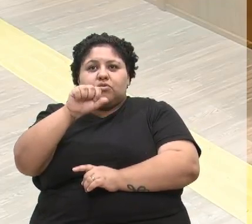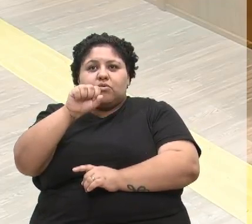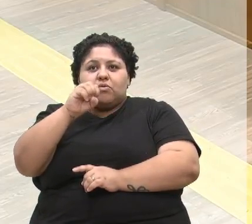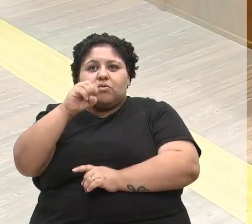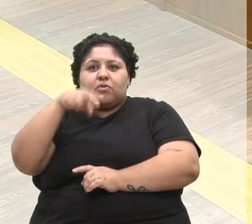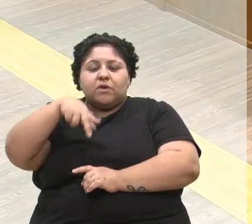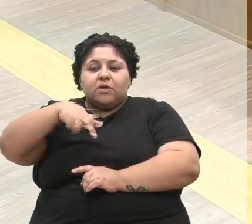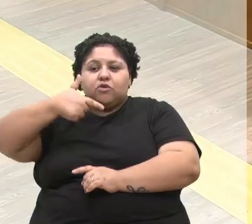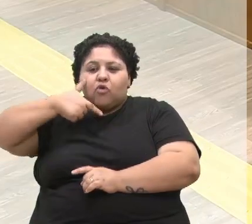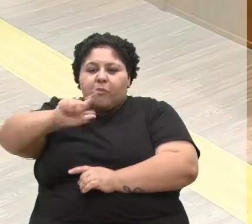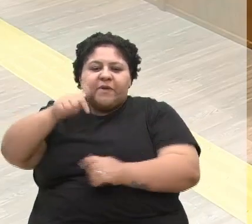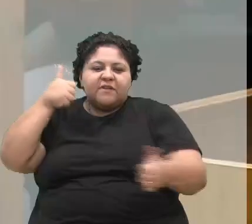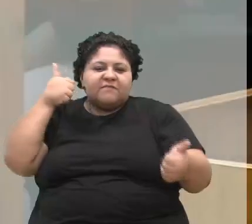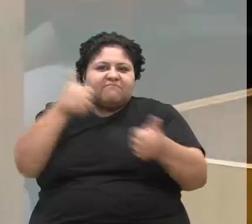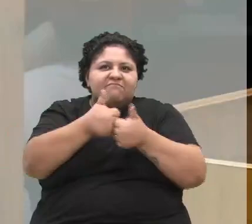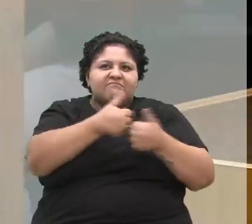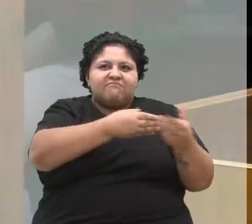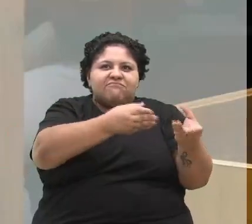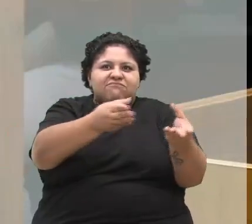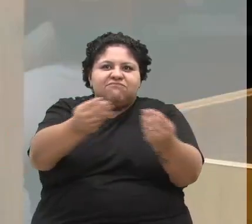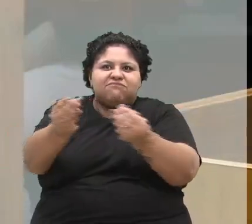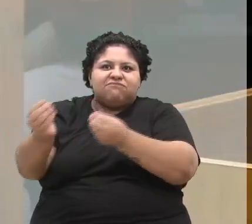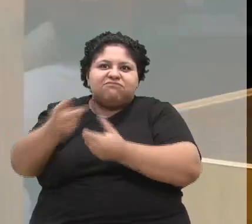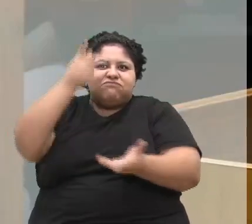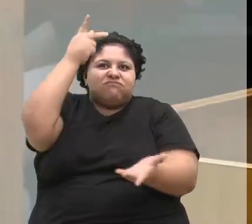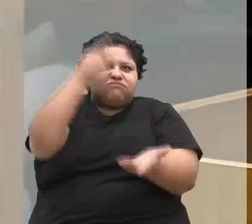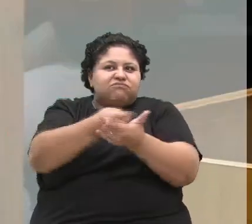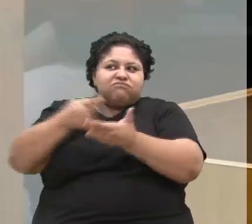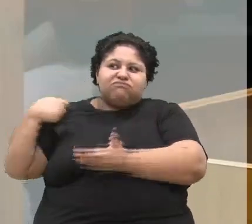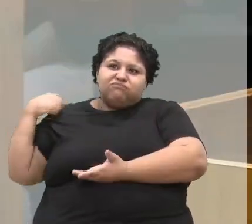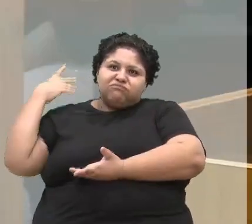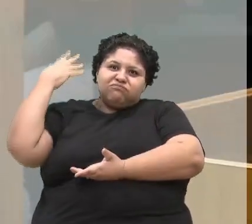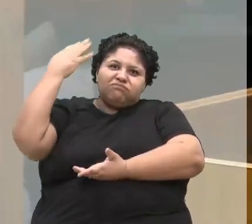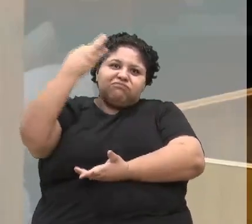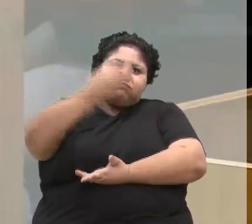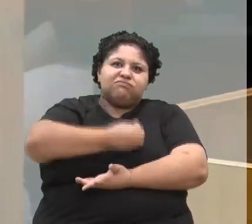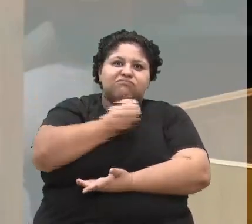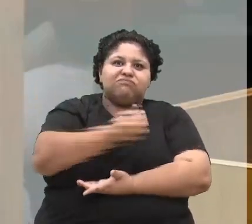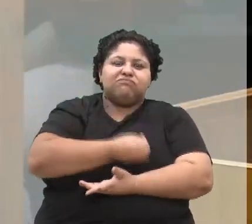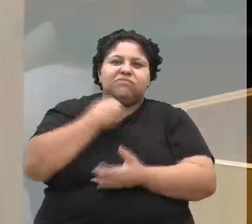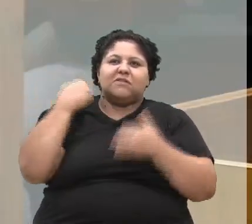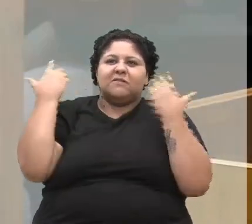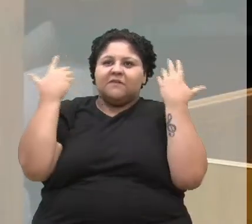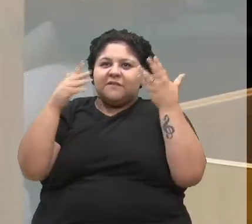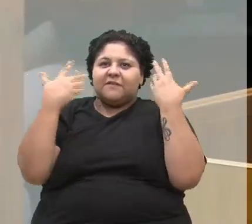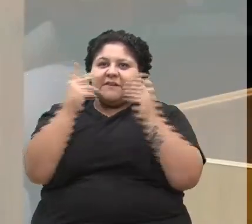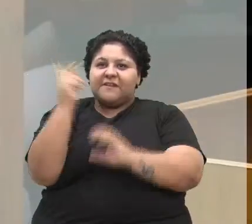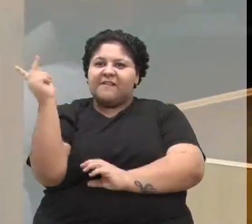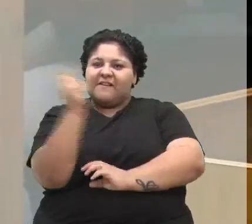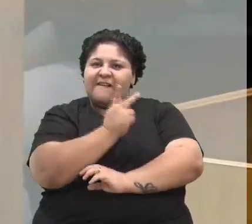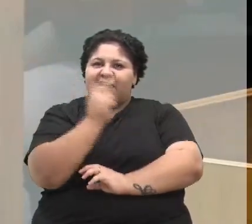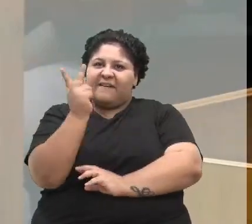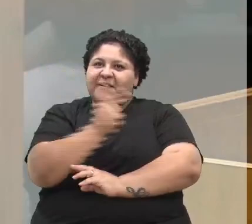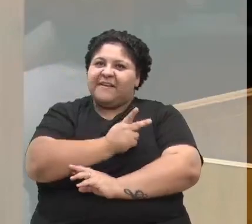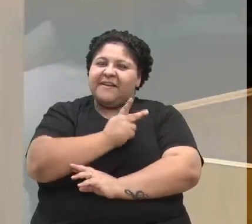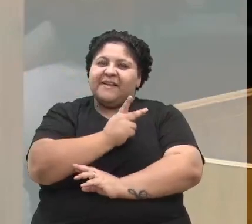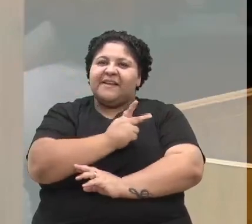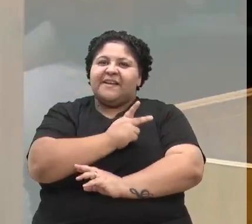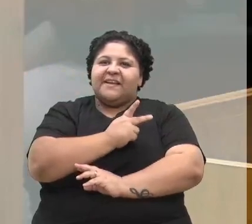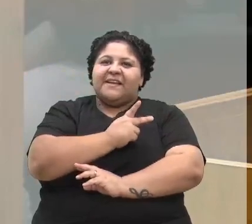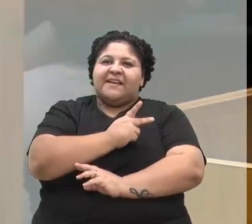ganharam muitos troféus ao longo da vida. Então, parabéns ao Luan, Parabéns ao Joelcio e